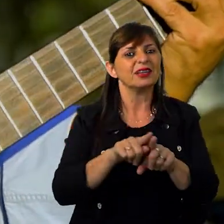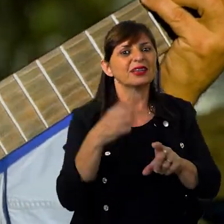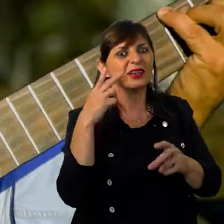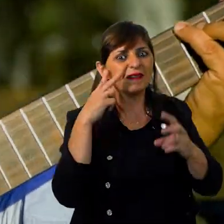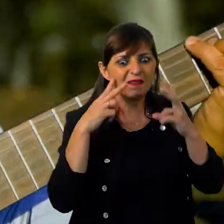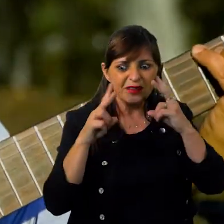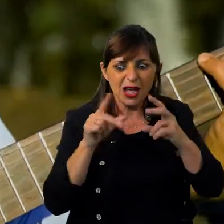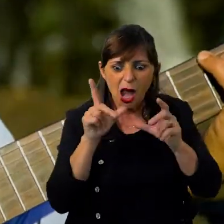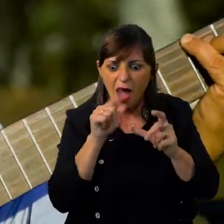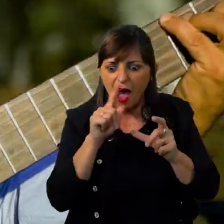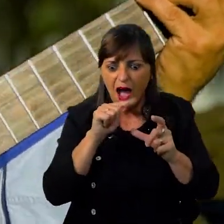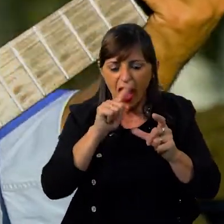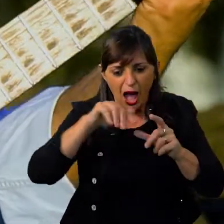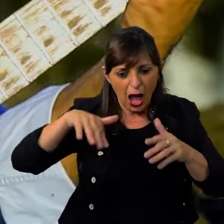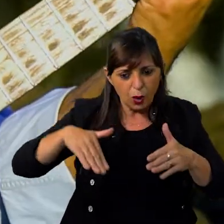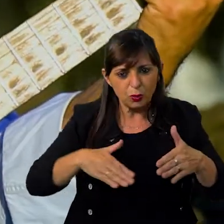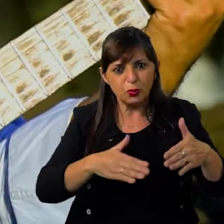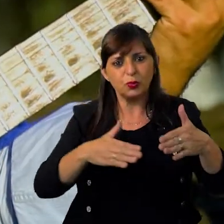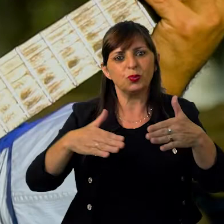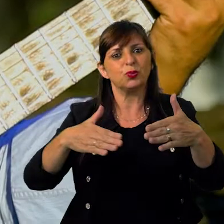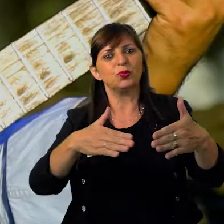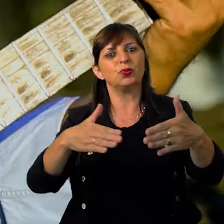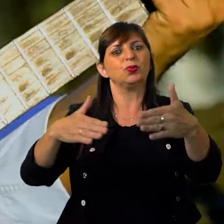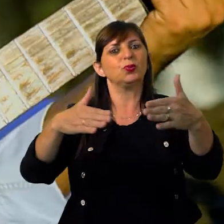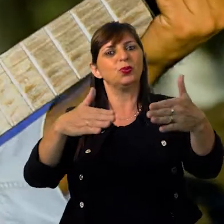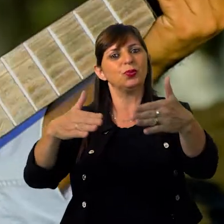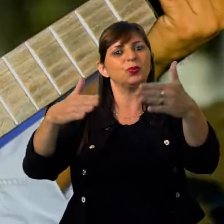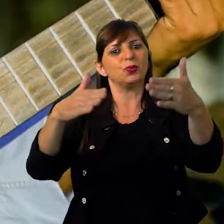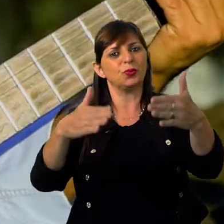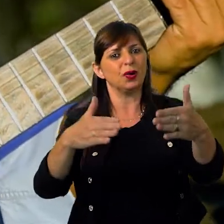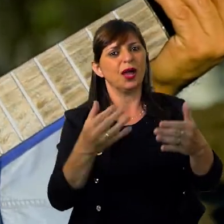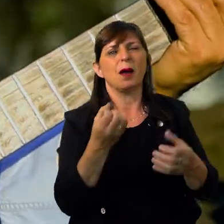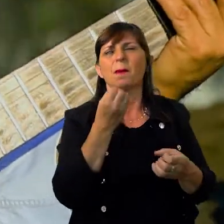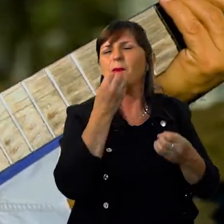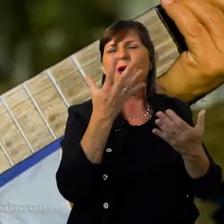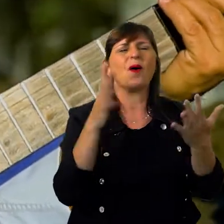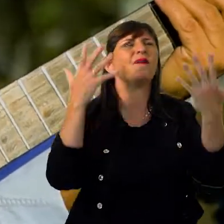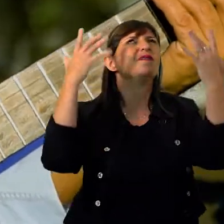escapadas Playboy deixei mais saudável